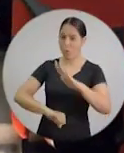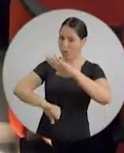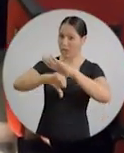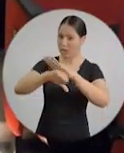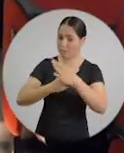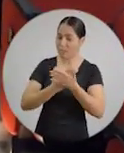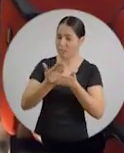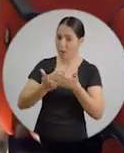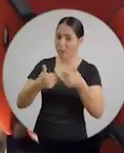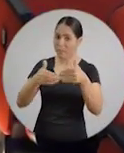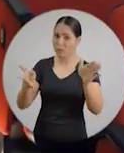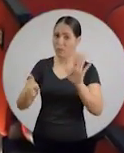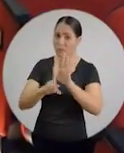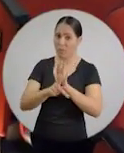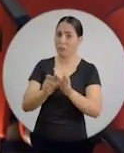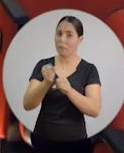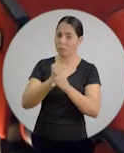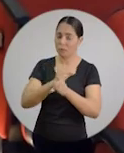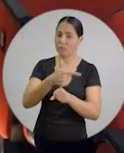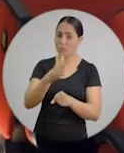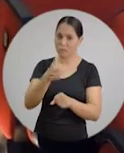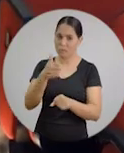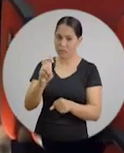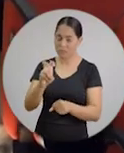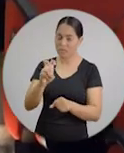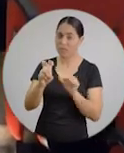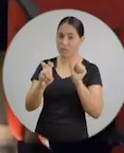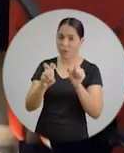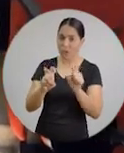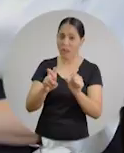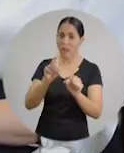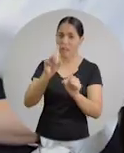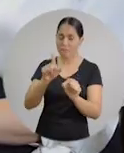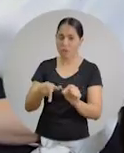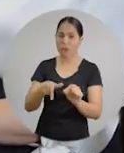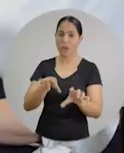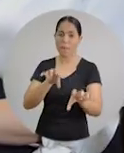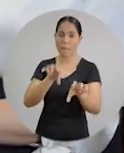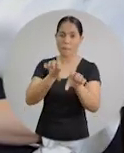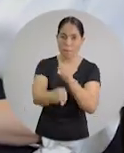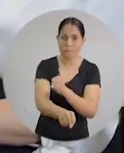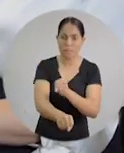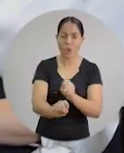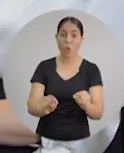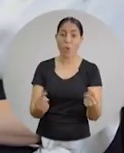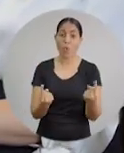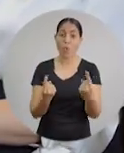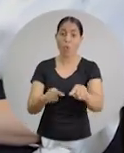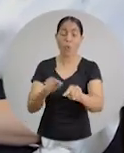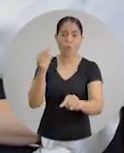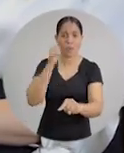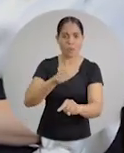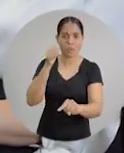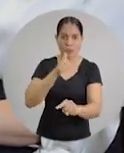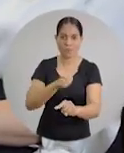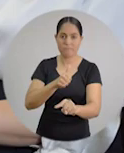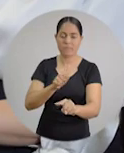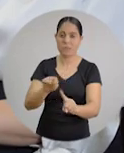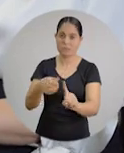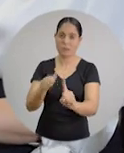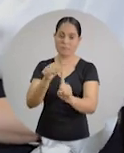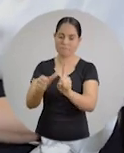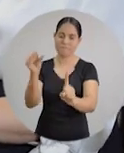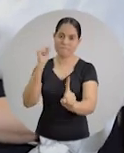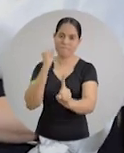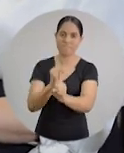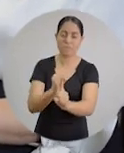vem em 2015 dentro de um contexto daquele homicídio que seja praticado contra a mulher em razão da condição